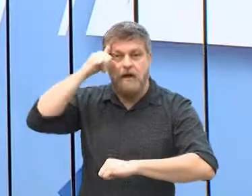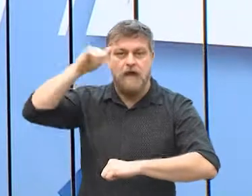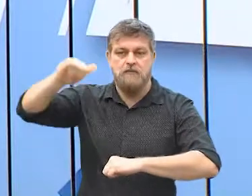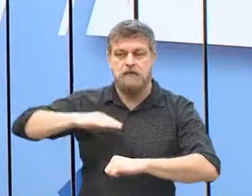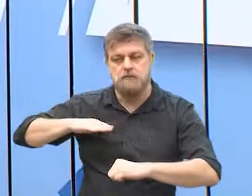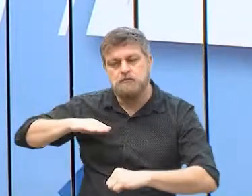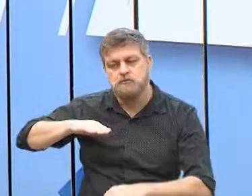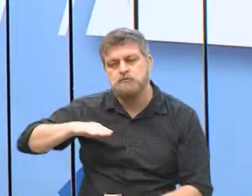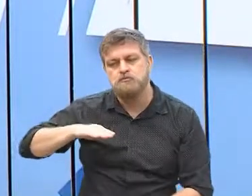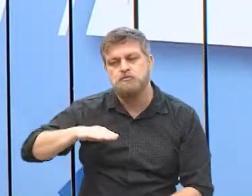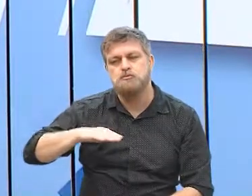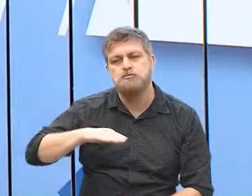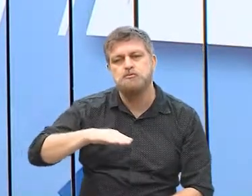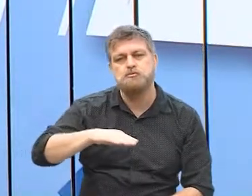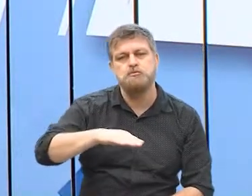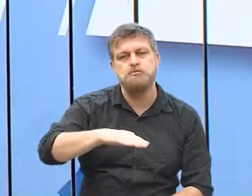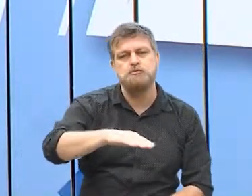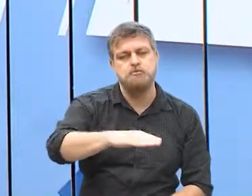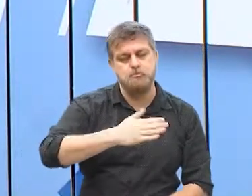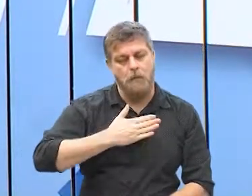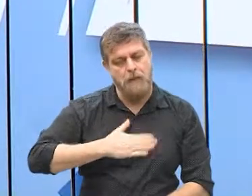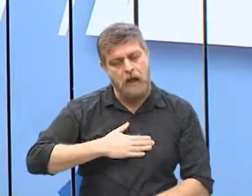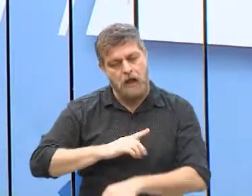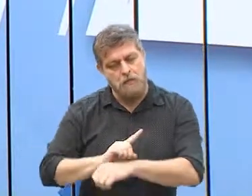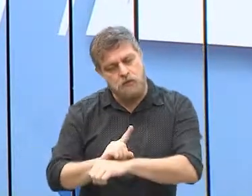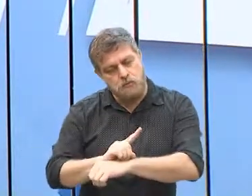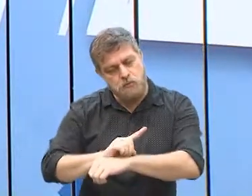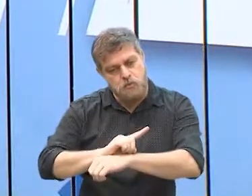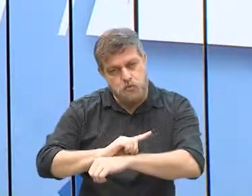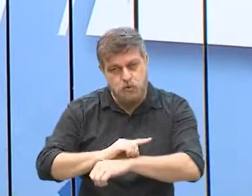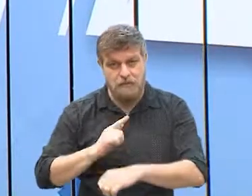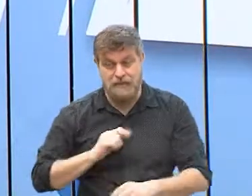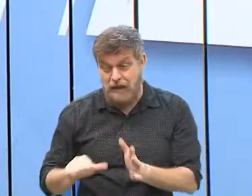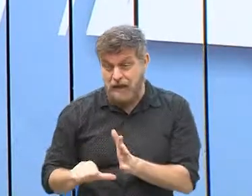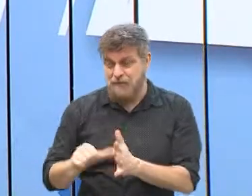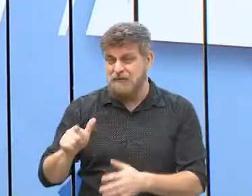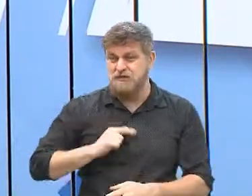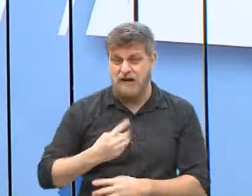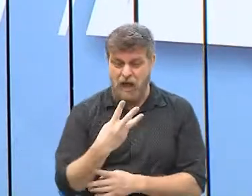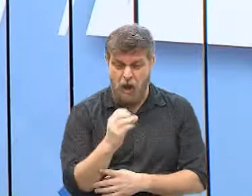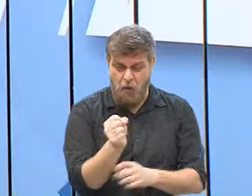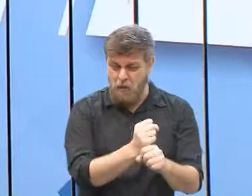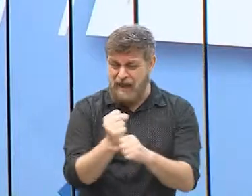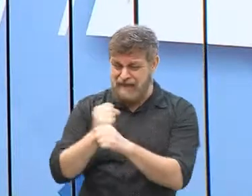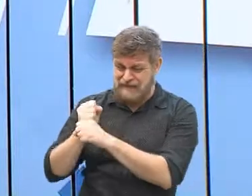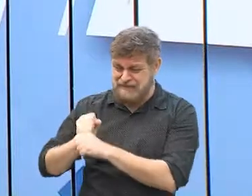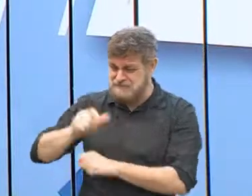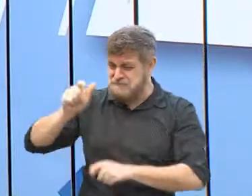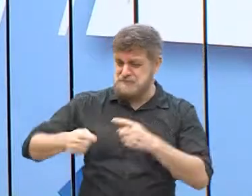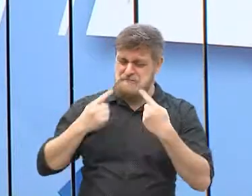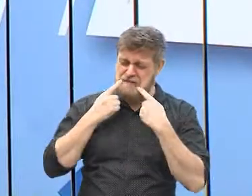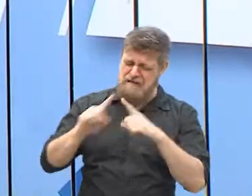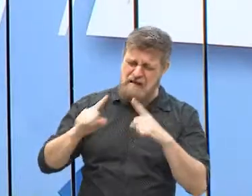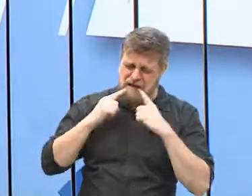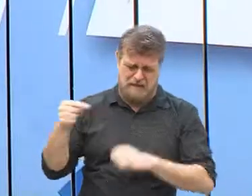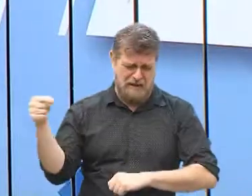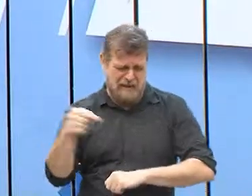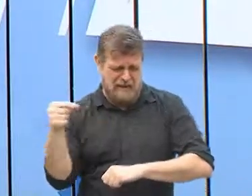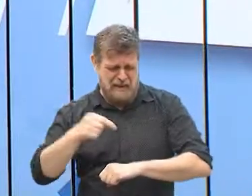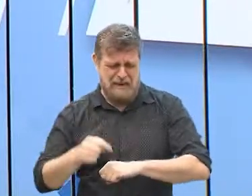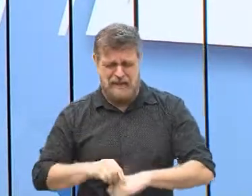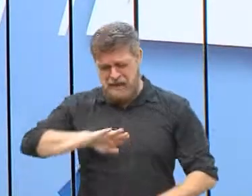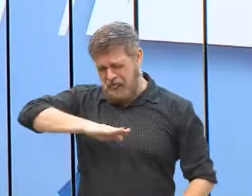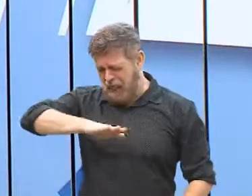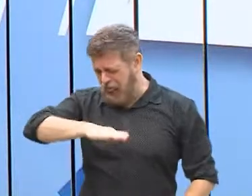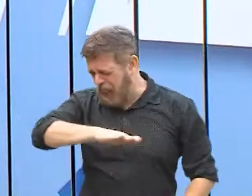adequada para aquela via pública. Mas aquilo primeiro, assim, há mais de 40 anos as pessoas reclamavam e reivindicavam a